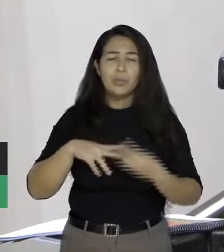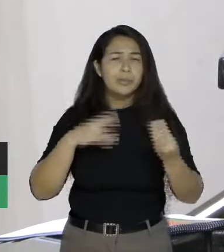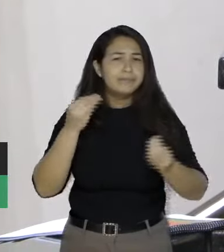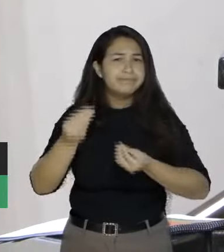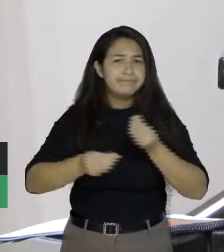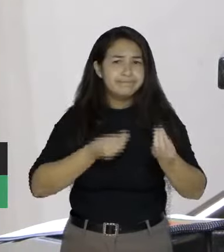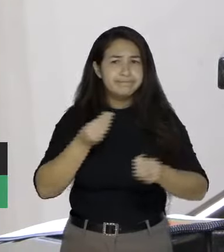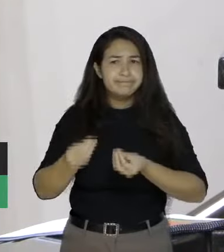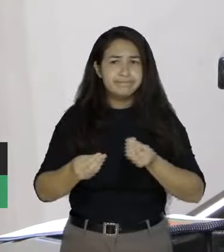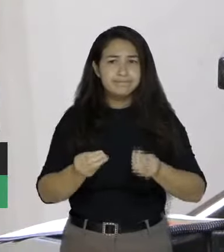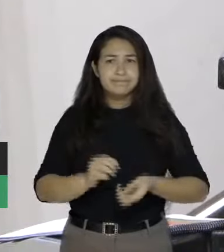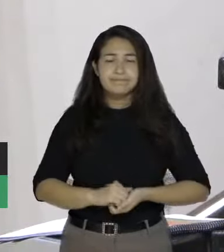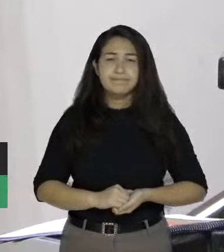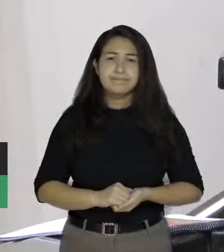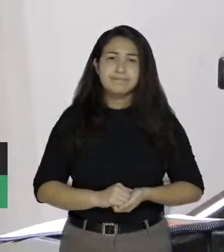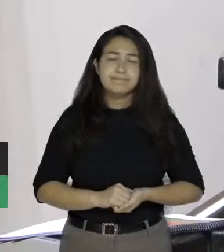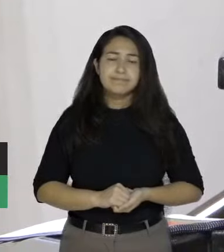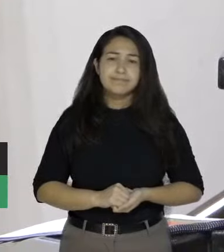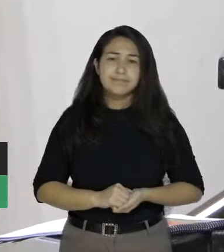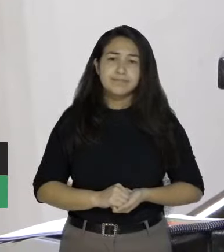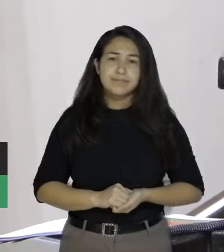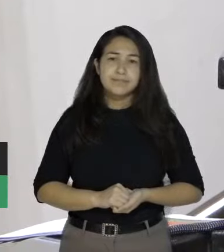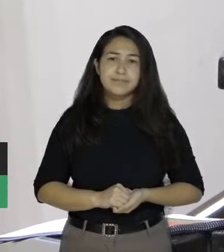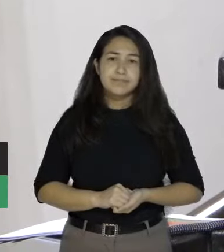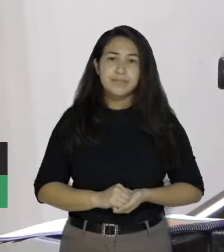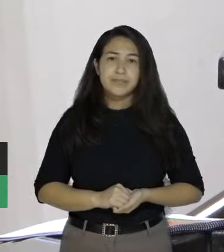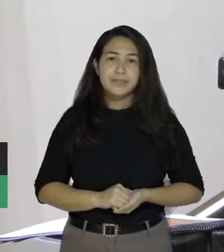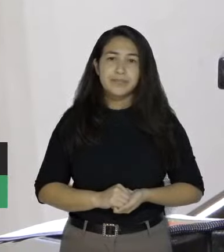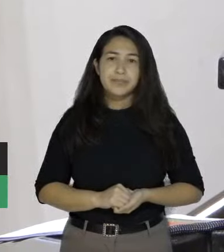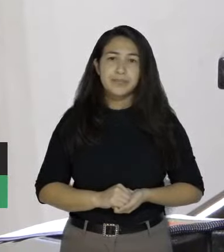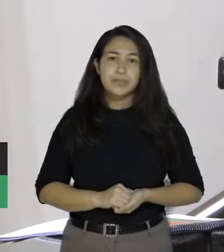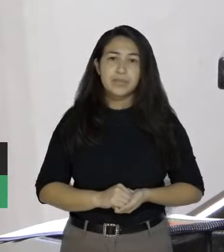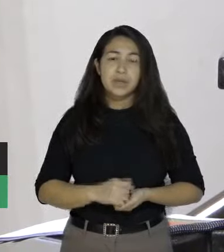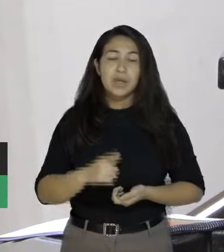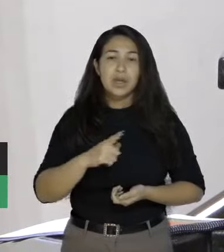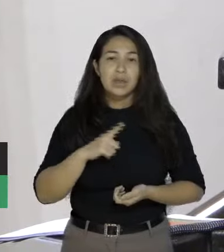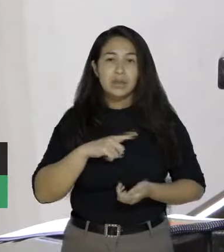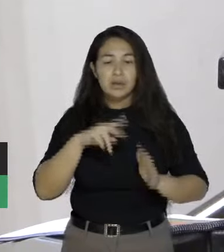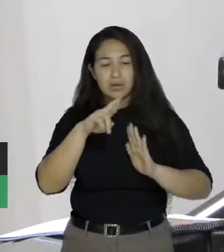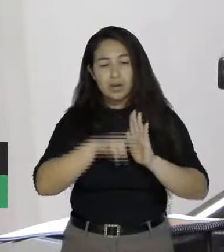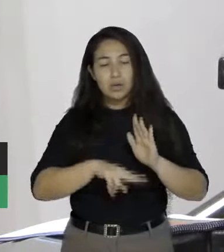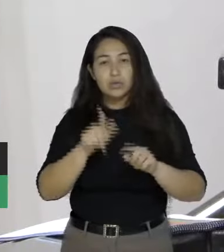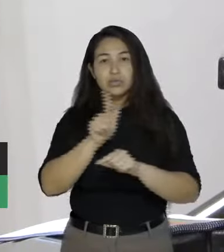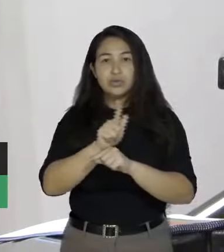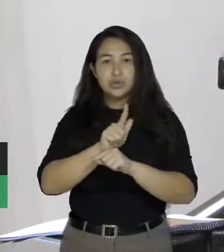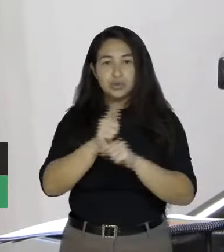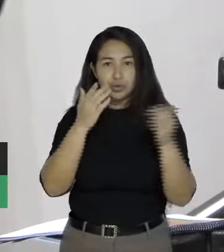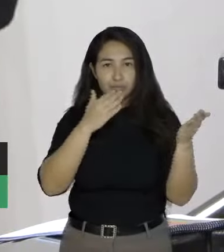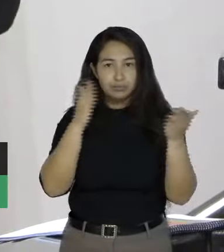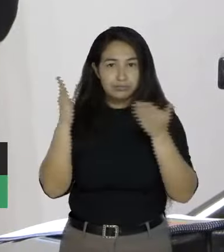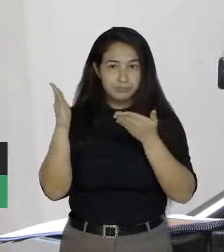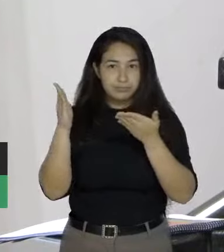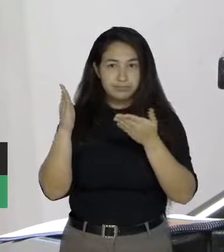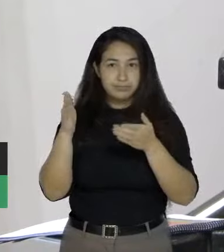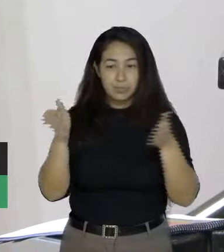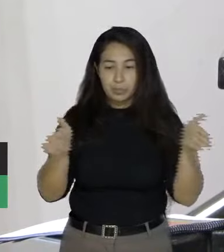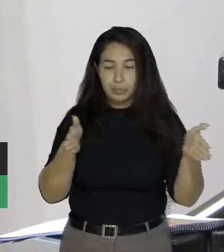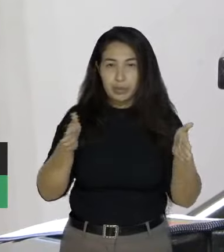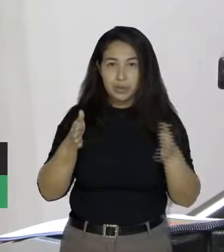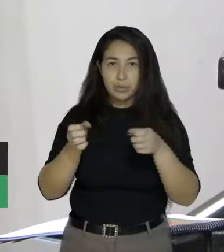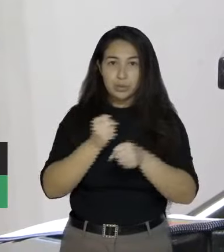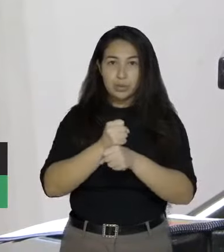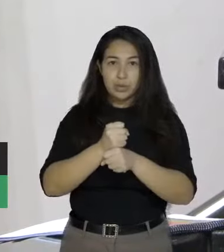ele procurou o relatório de gestão que nós apresentamos portanto é dos anos de 2021 e